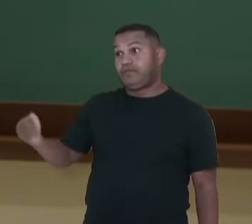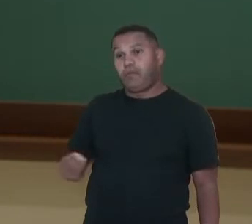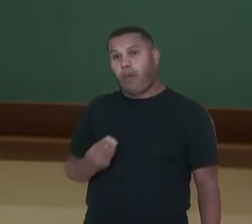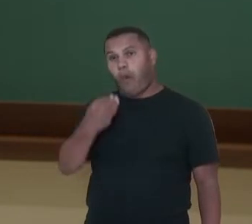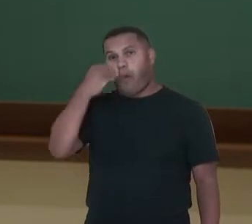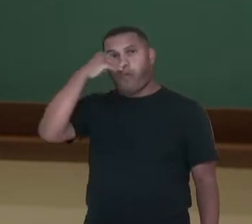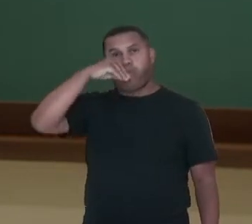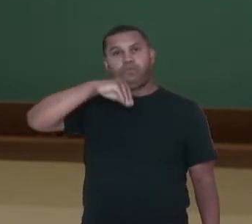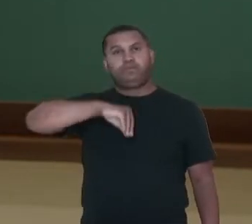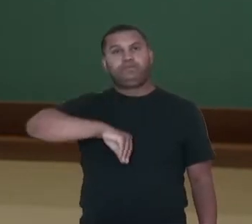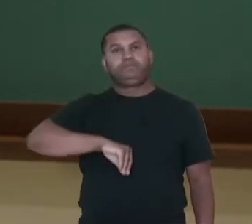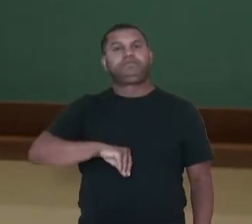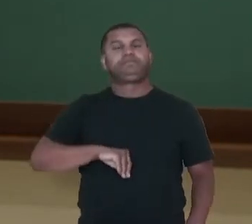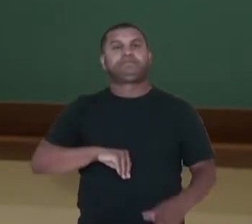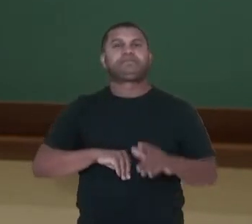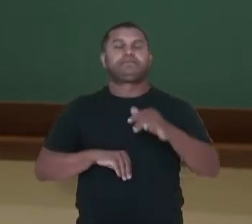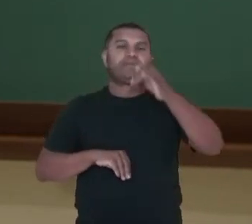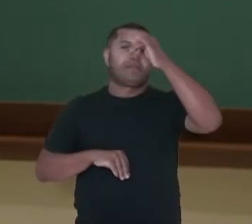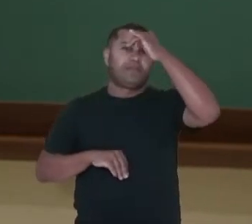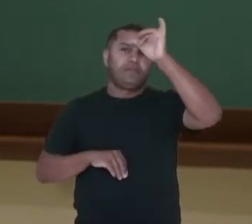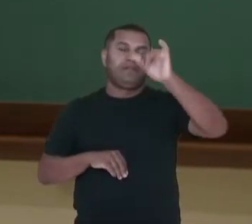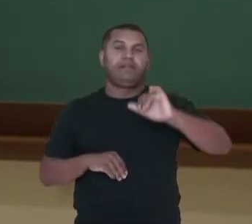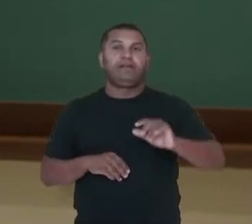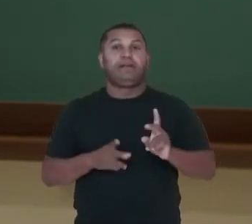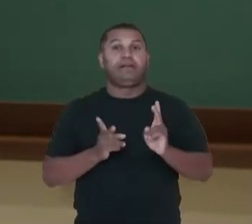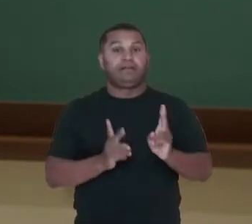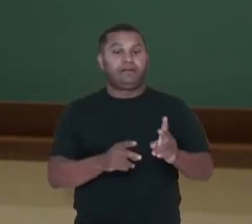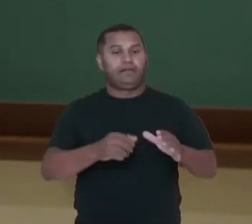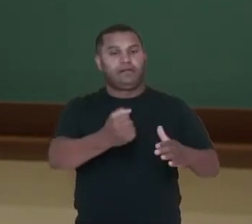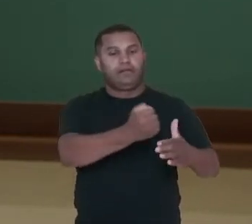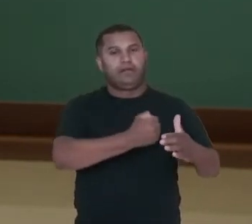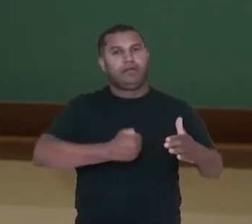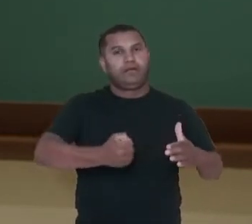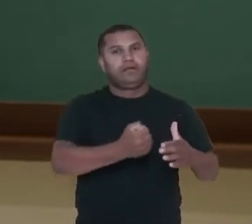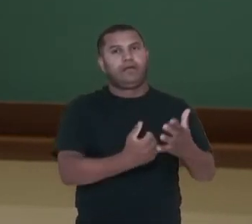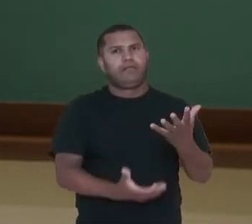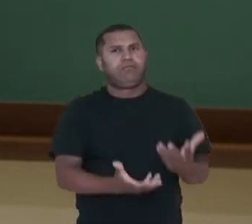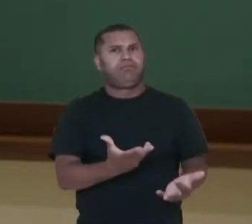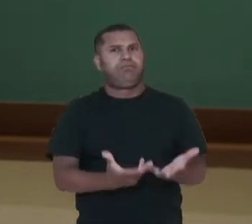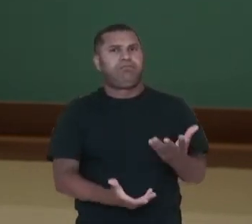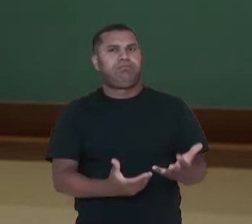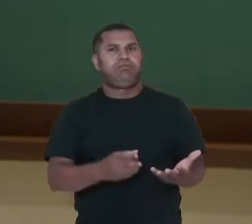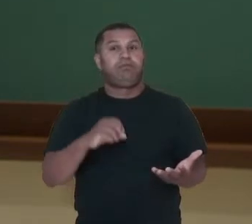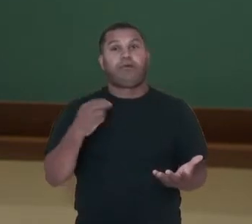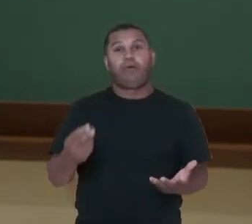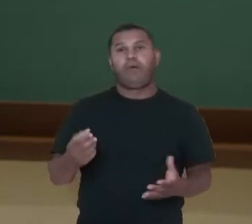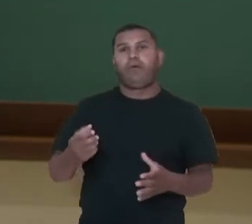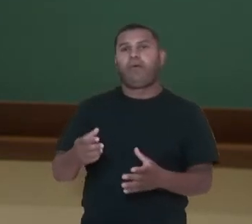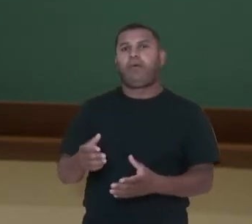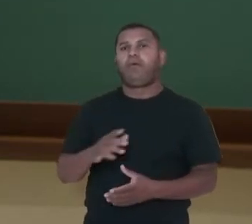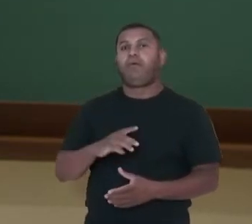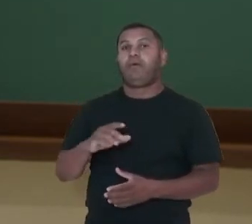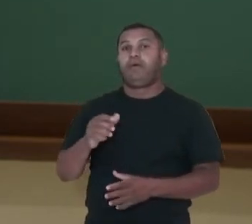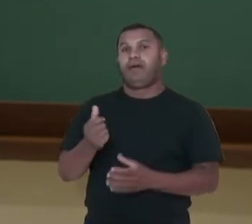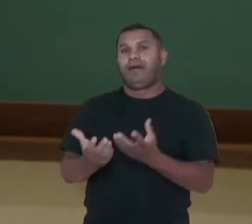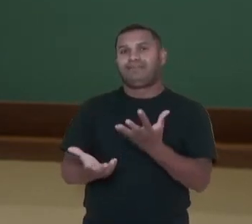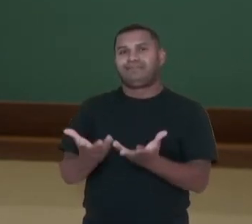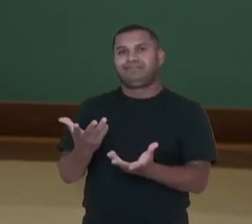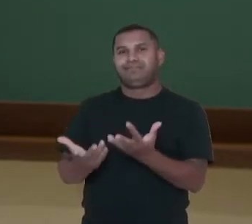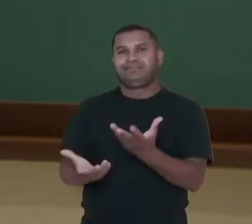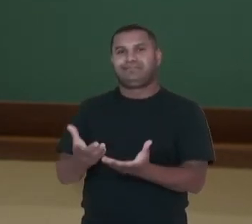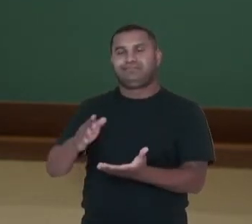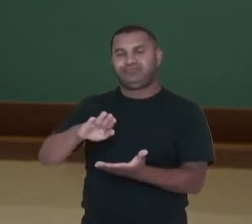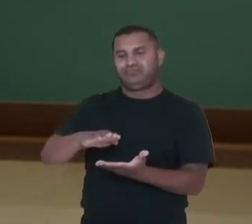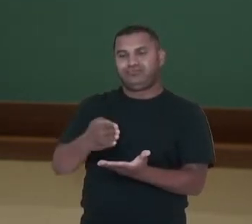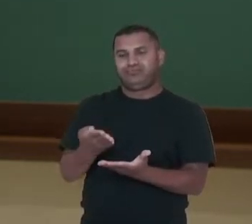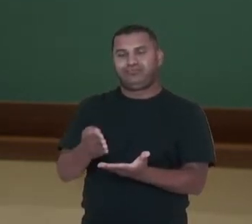ao máximo. Carne sempre muito bem cozida e muito bem assada. As fritas a gente sabe que geram